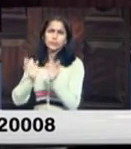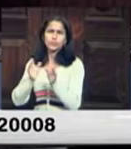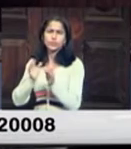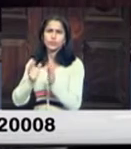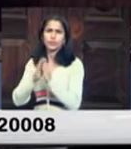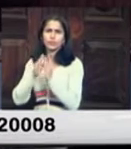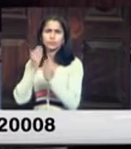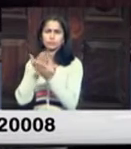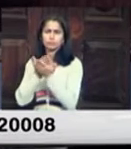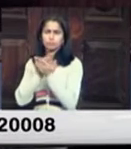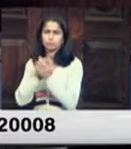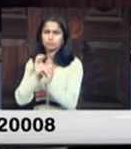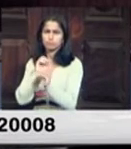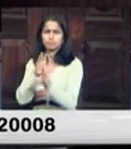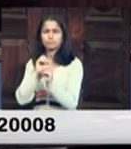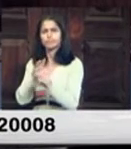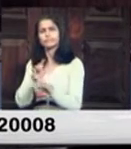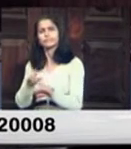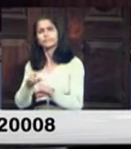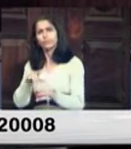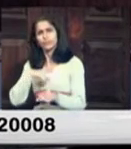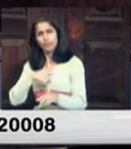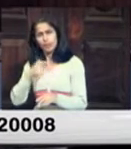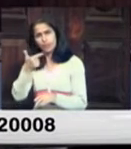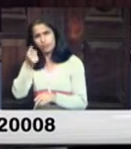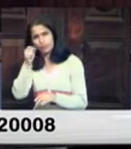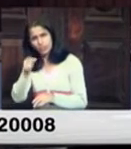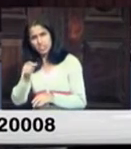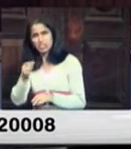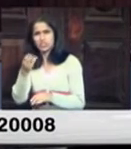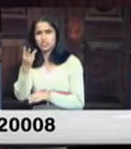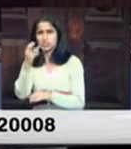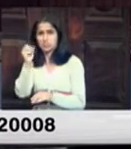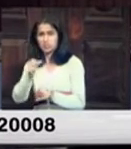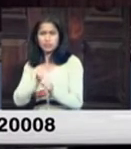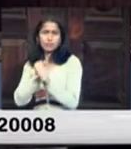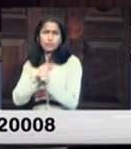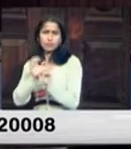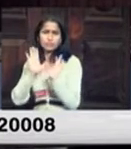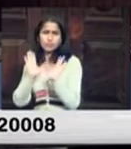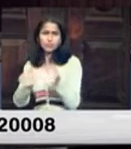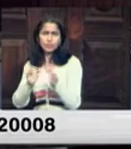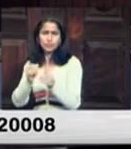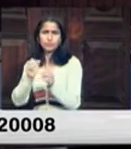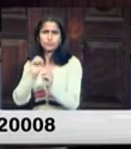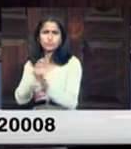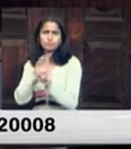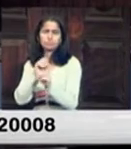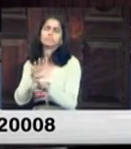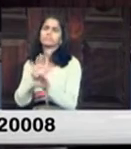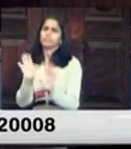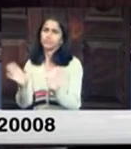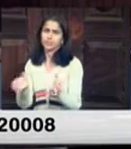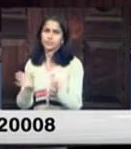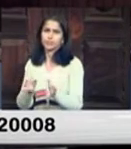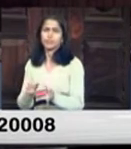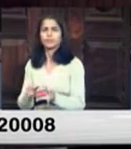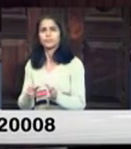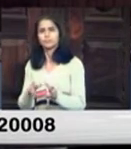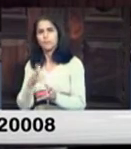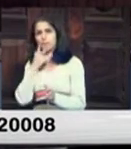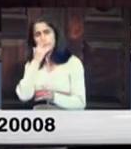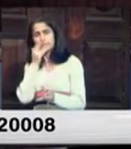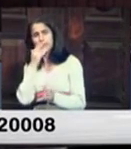são experientes, que têm 20, 30 anos de carreira na rede estadual de educação, e, portanto,